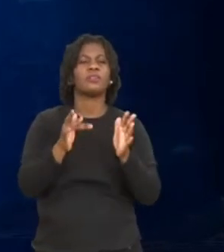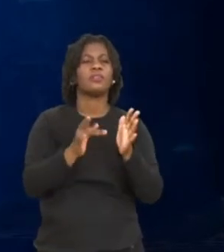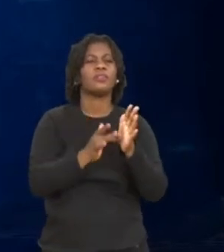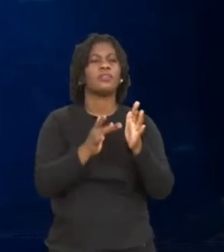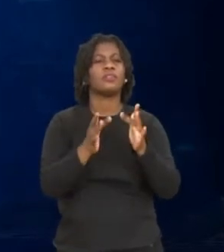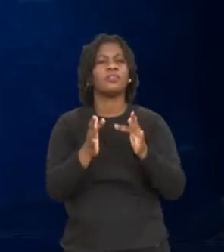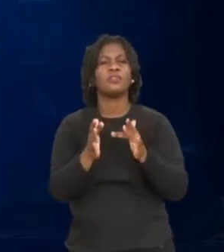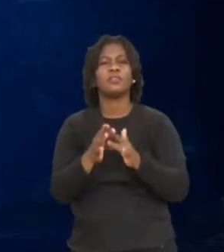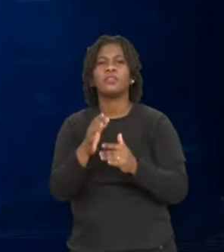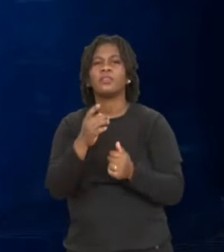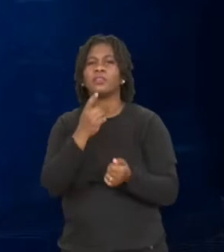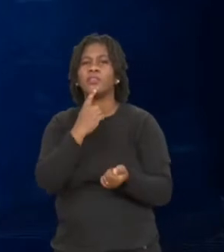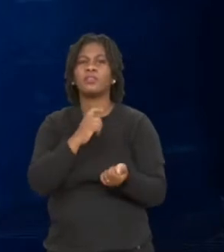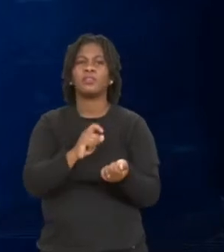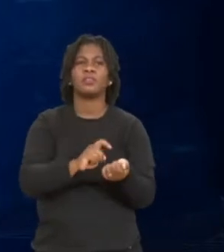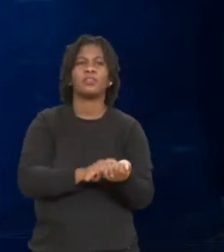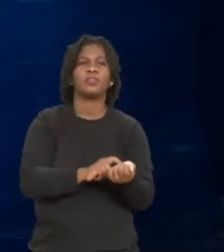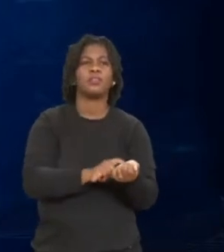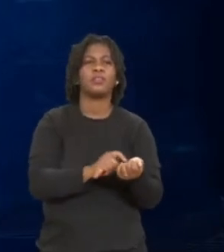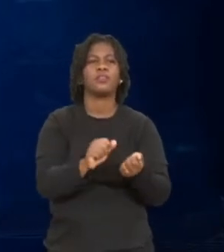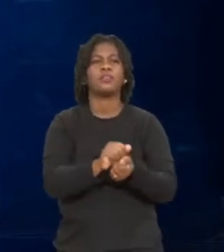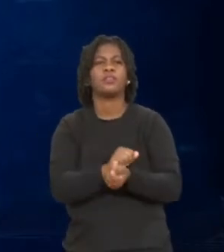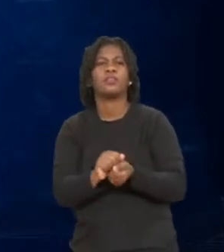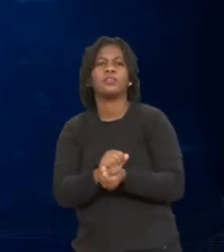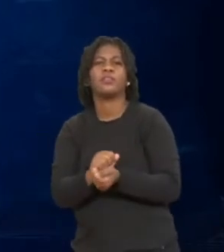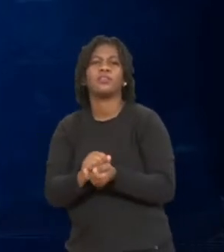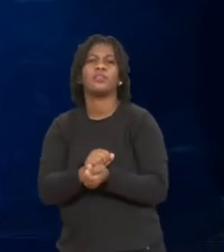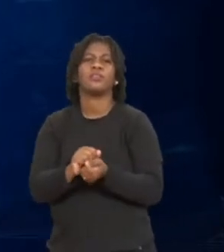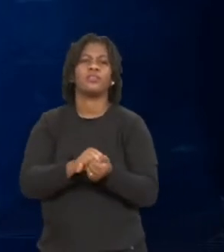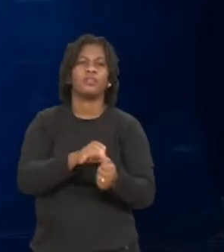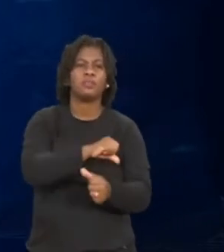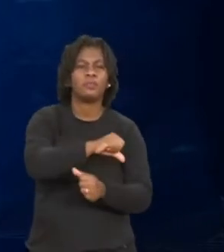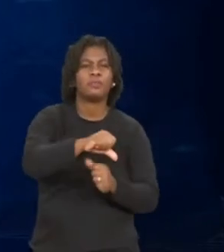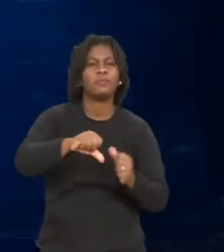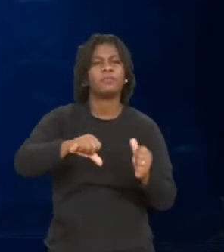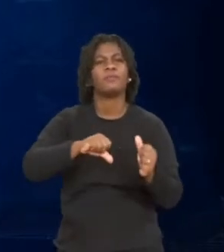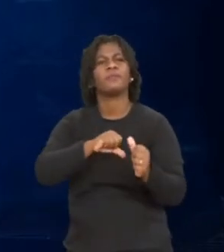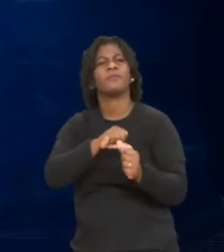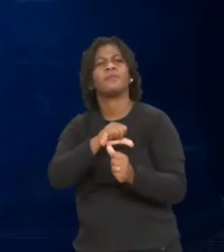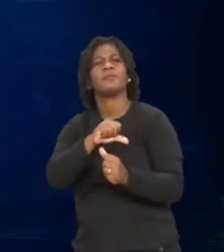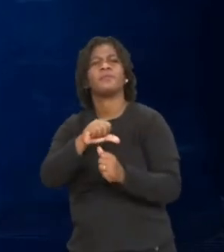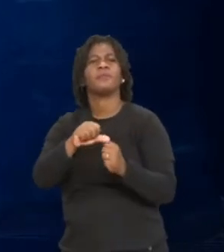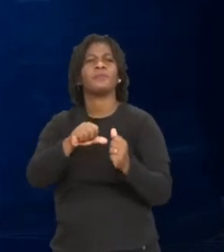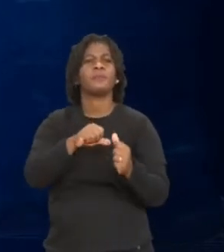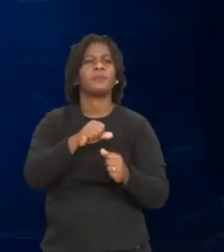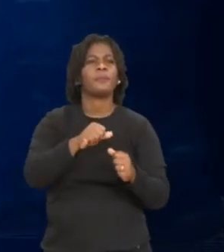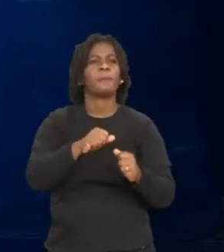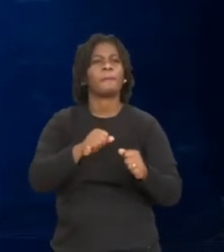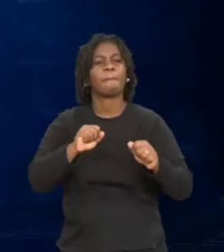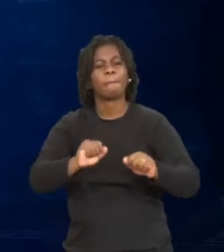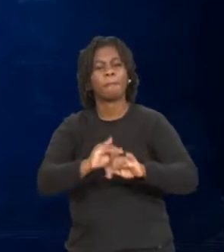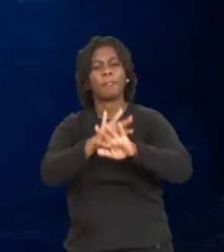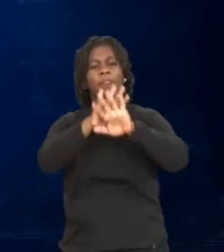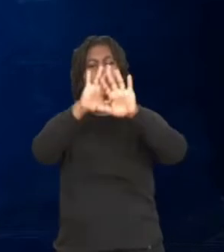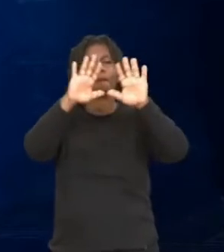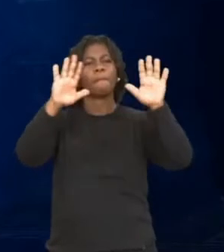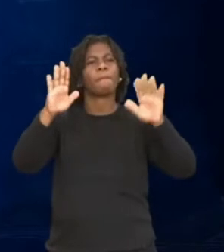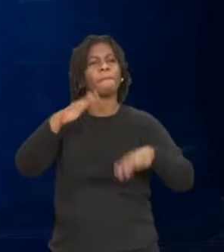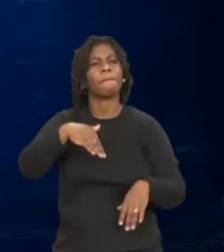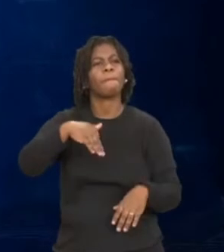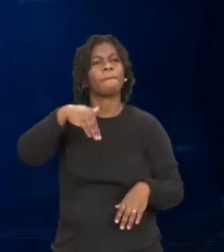Nos torna Senhor. Nos torna Senhor. Alvo mais que a neve,